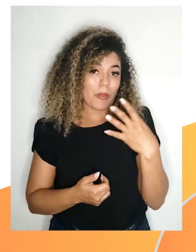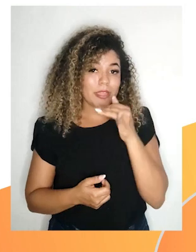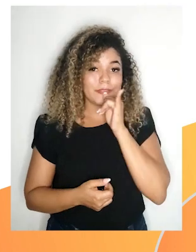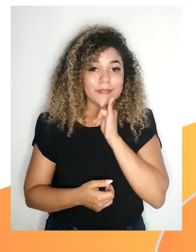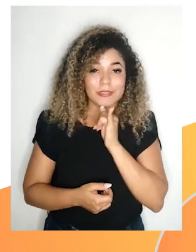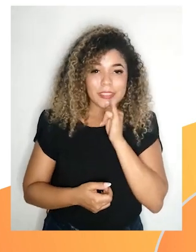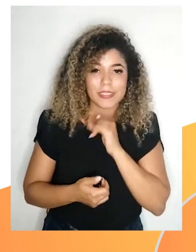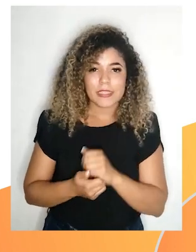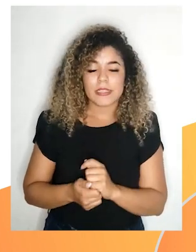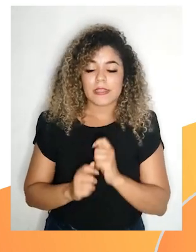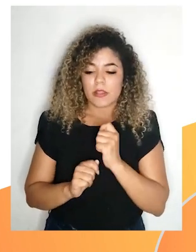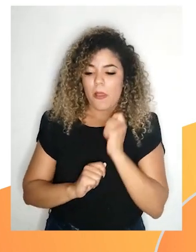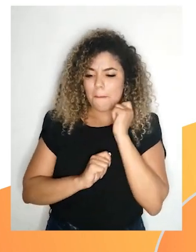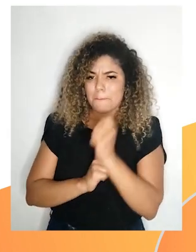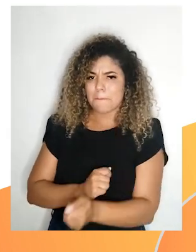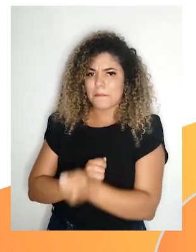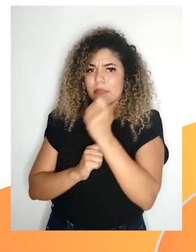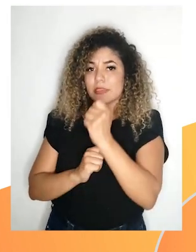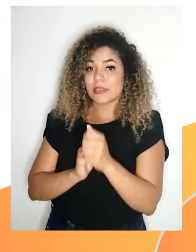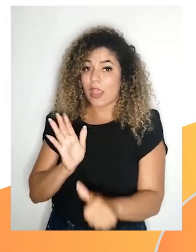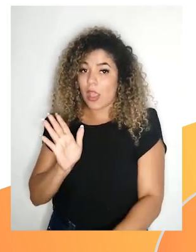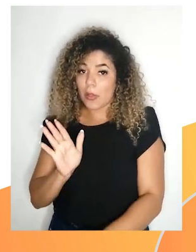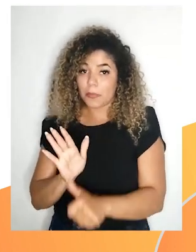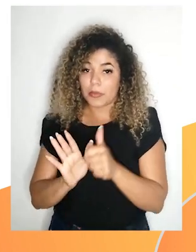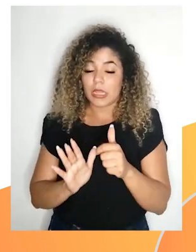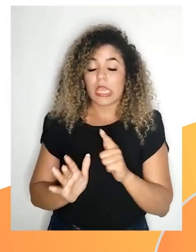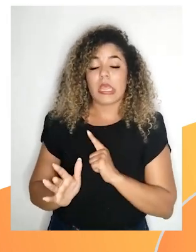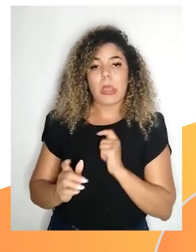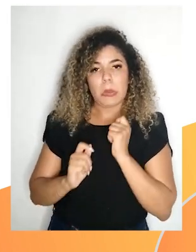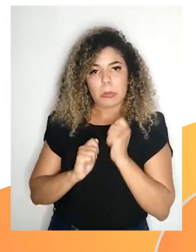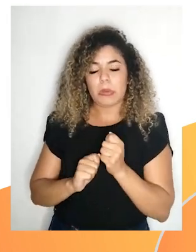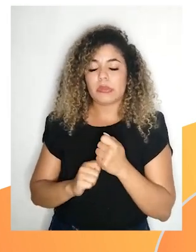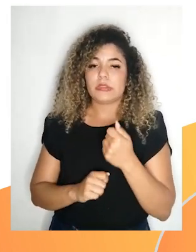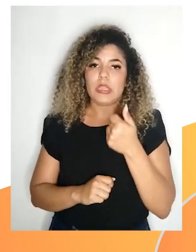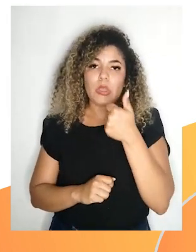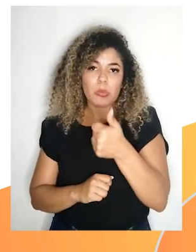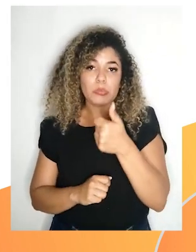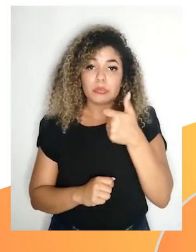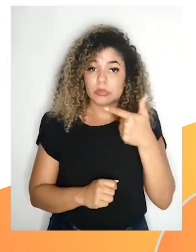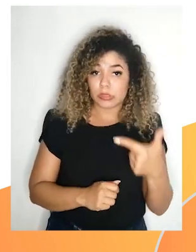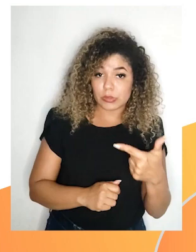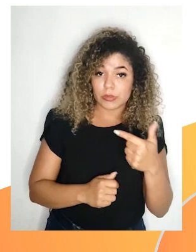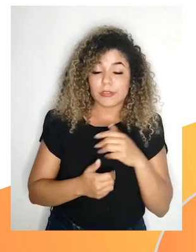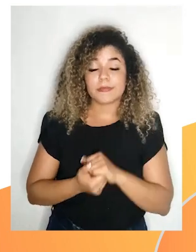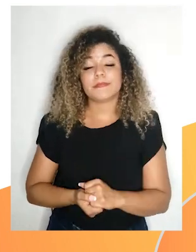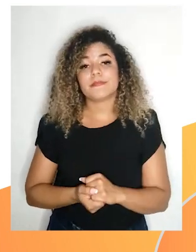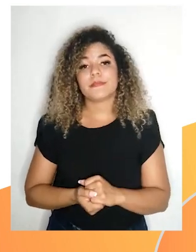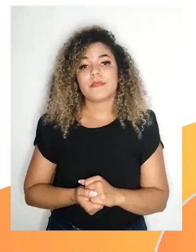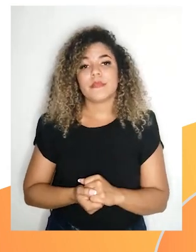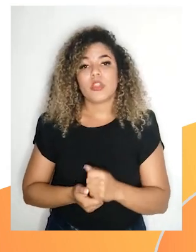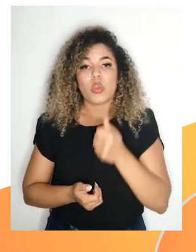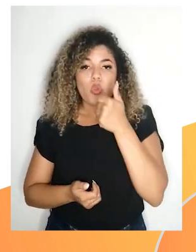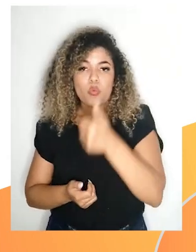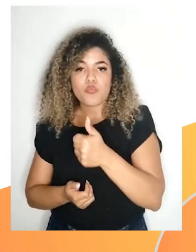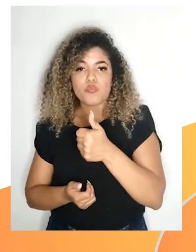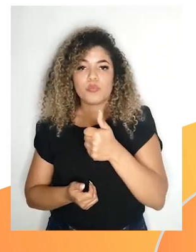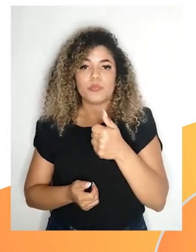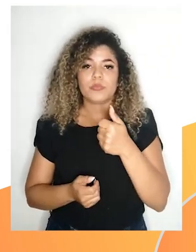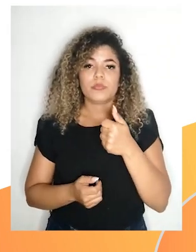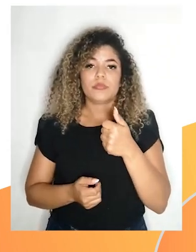por exemplo, se eu pesco o primeiro 1, eu posso ter 1 e 2. Então, olha só, já vou colocar 1